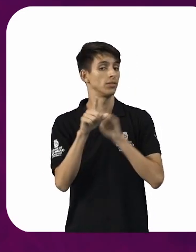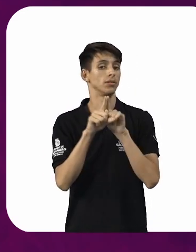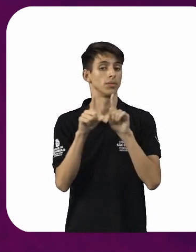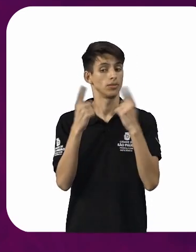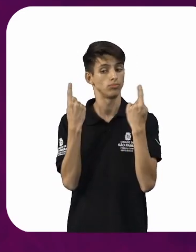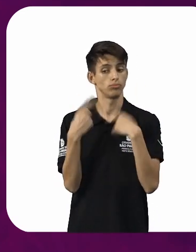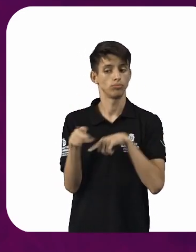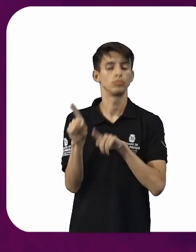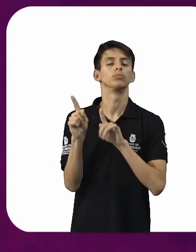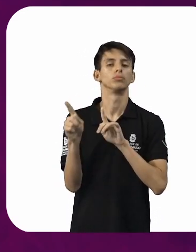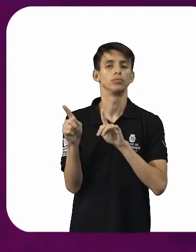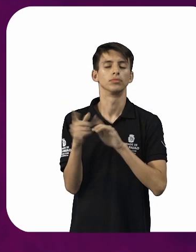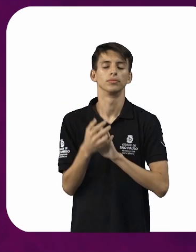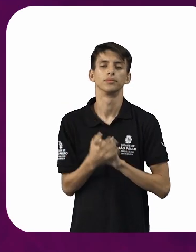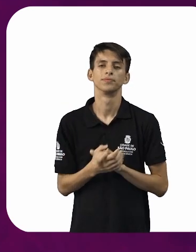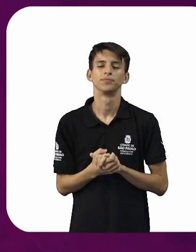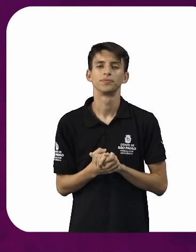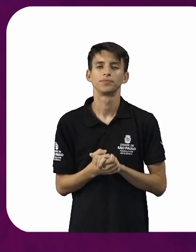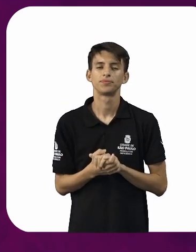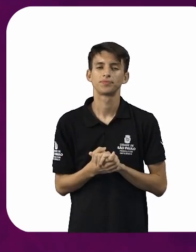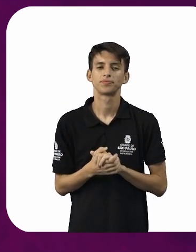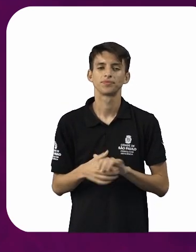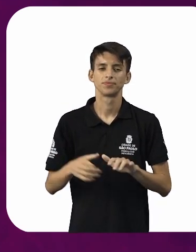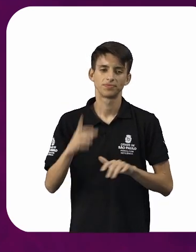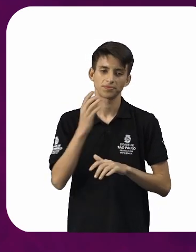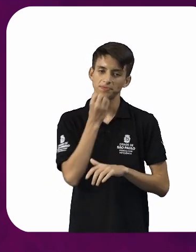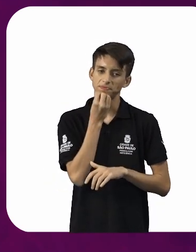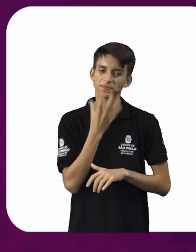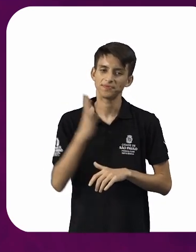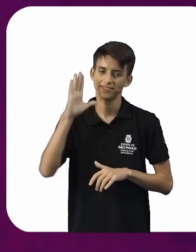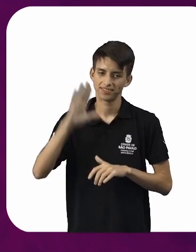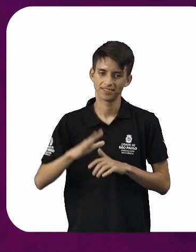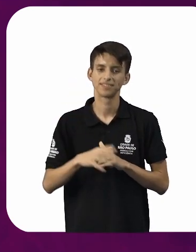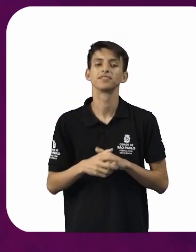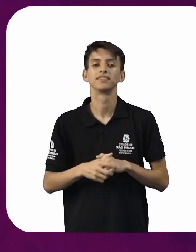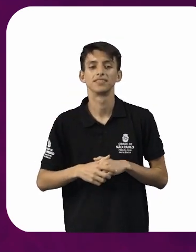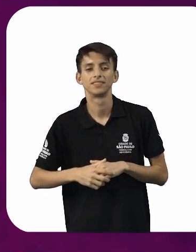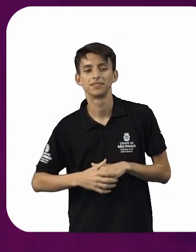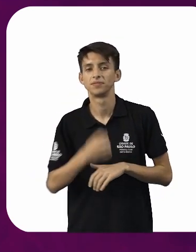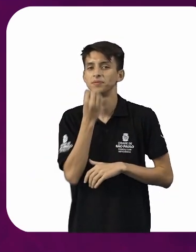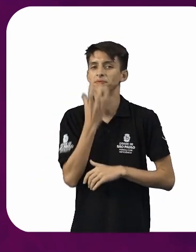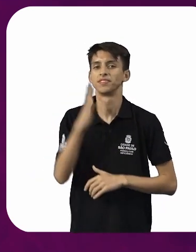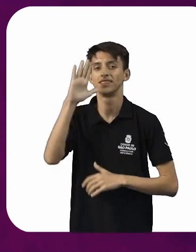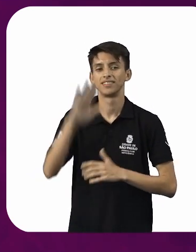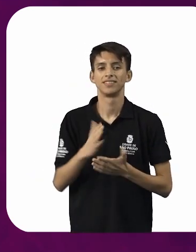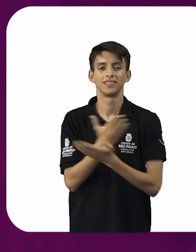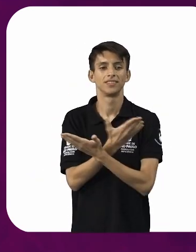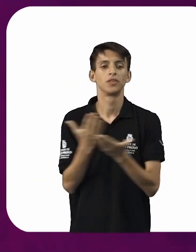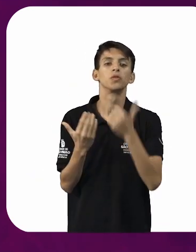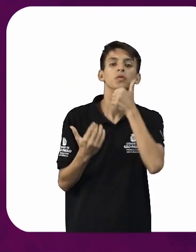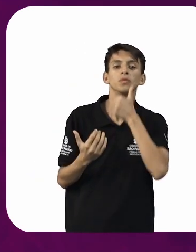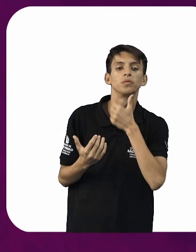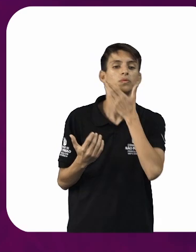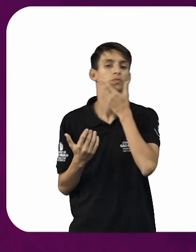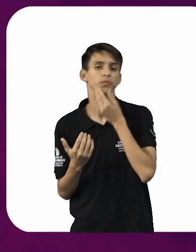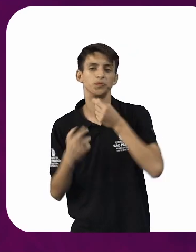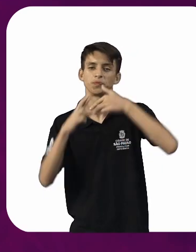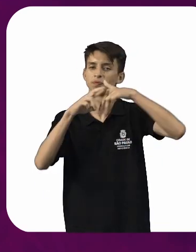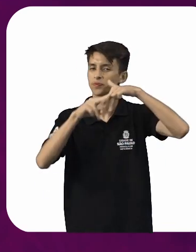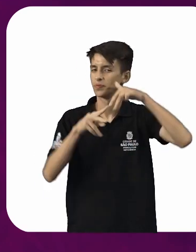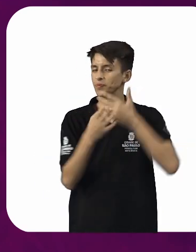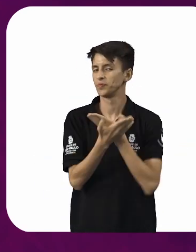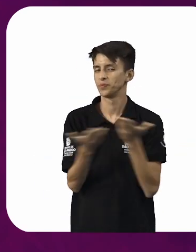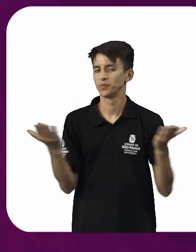Gênero e Igualdade pela PUC São Paulo. Doutora Beatriz, boa tarde. Boa tarde. Beatriz boa Pereira. Tarde a todos, todas e todos.